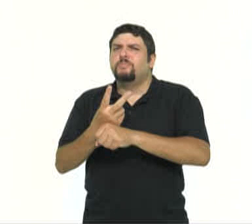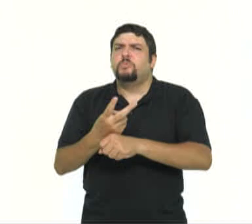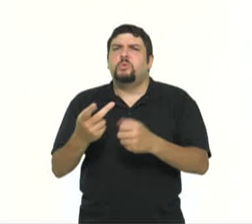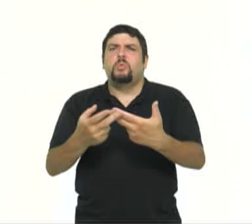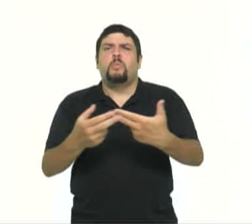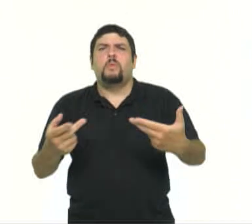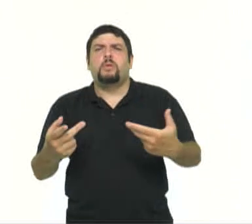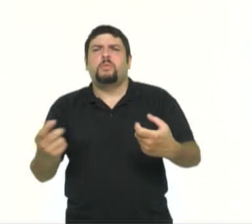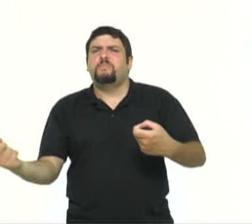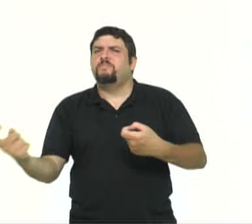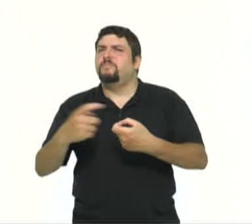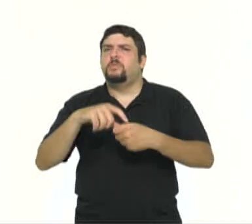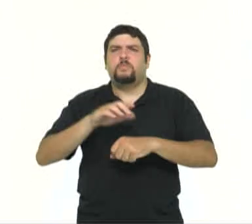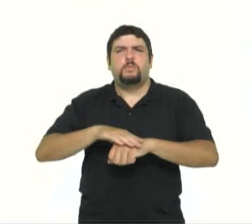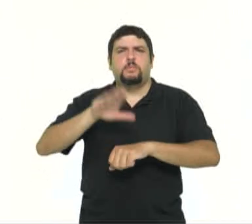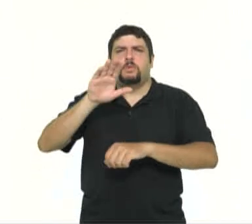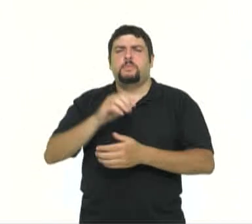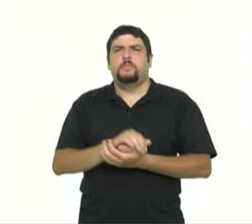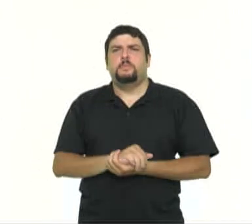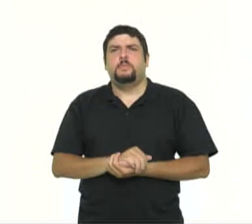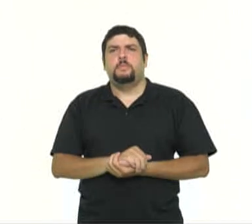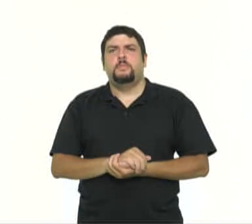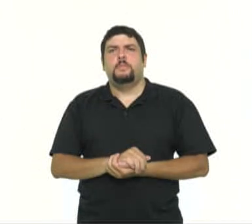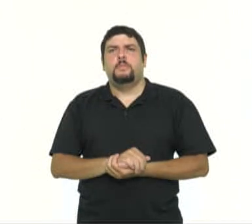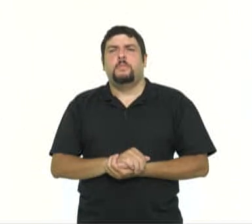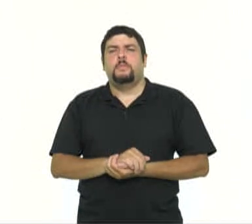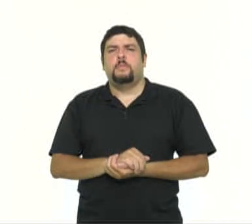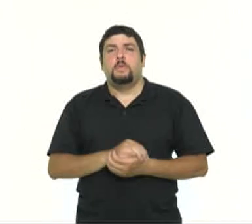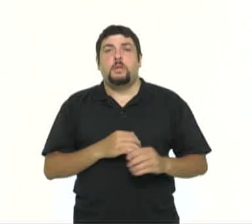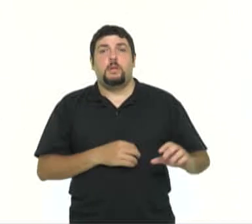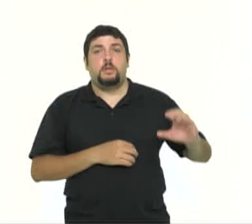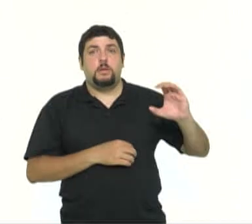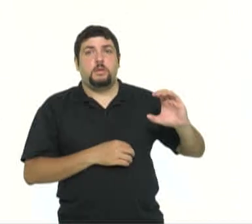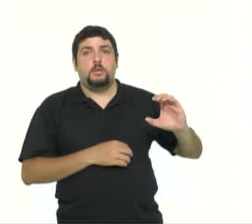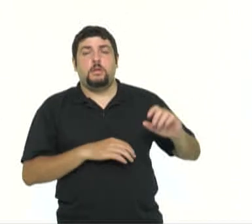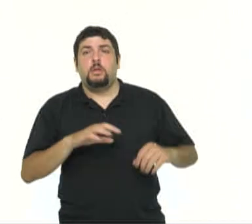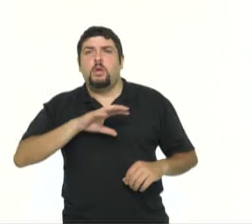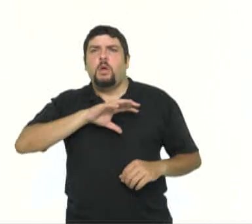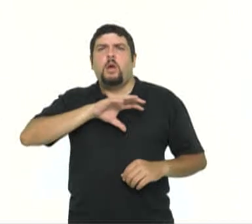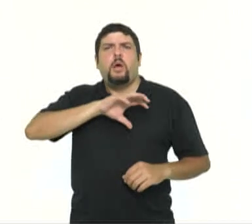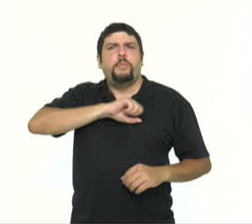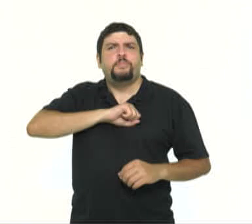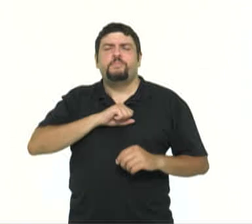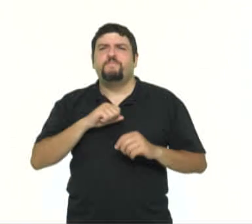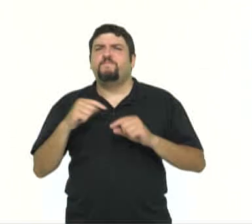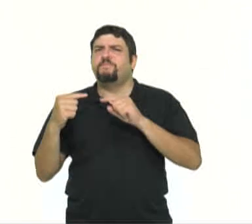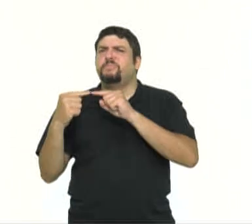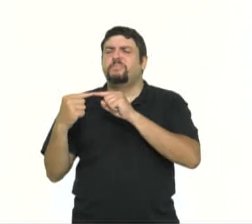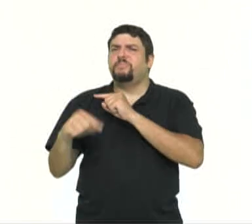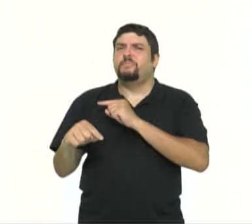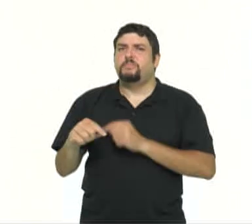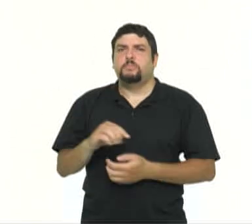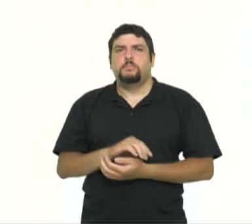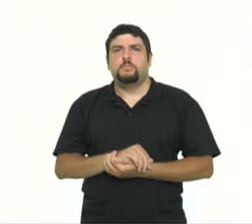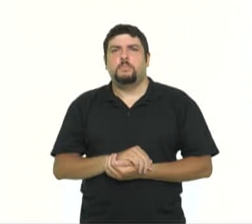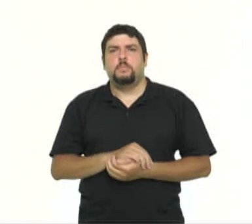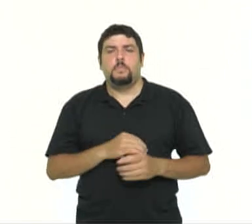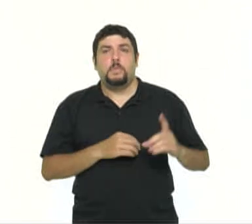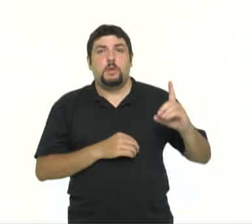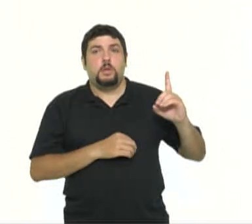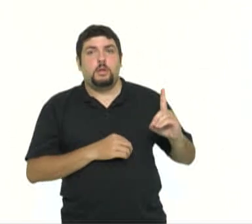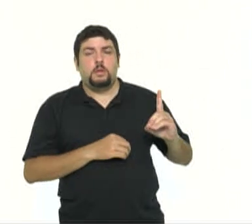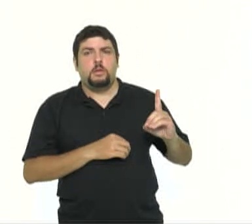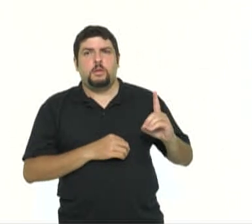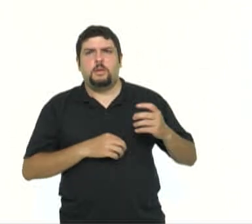voltará. Letra C, um amor incompreendido e não vivido. Ou a letra D, o desespero e a falta